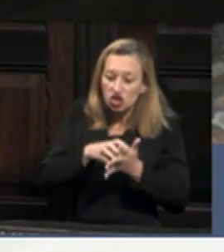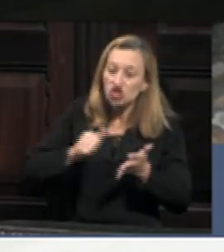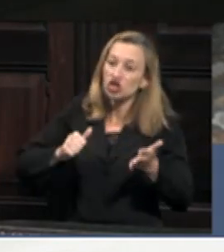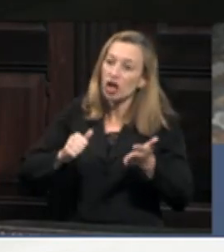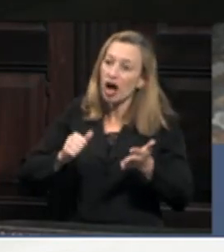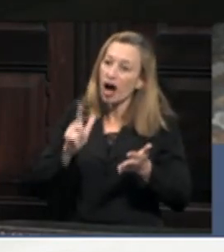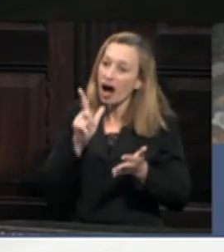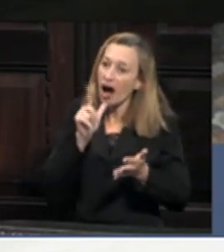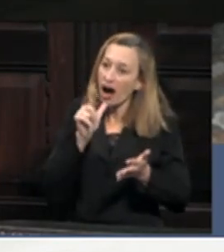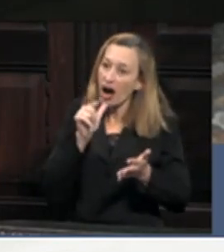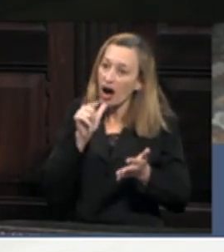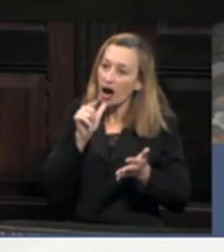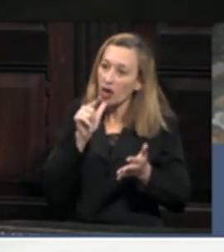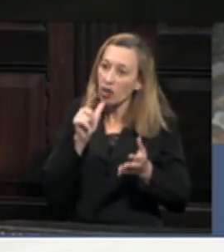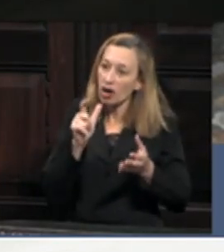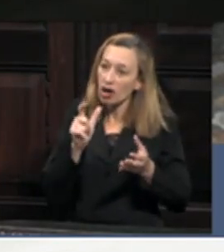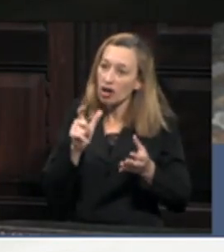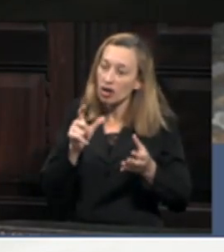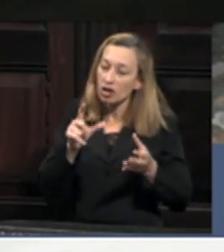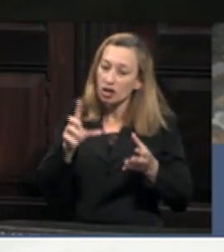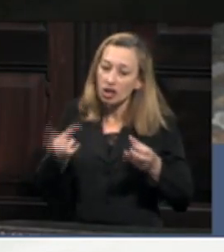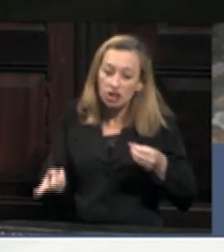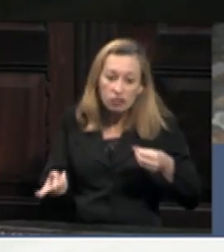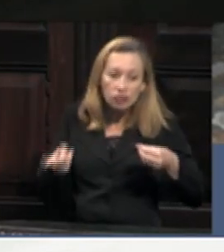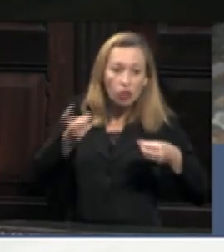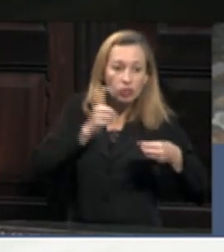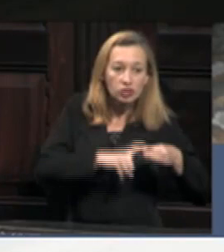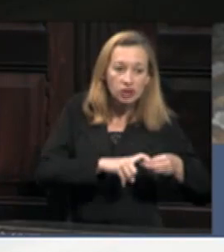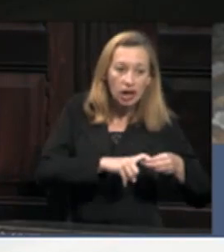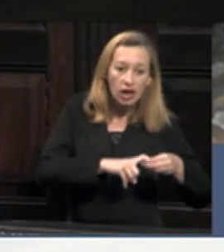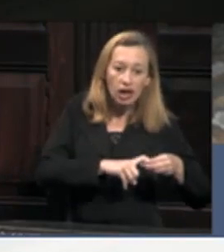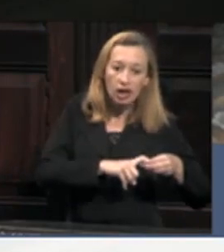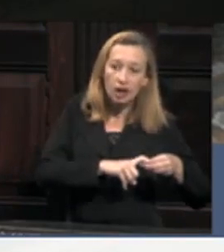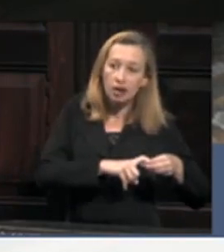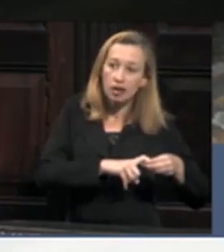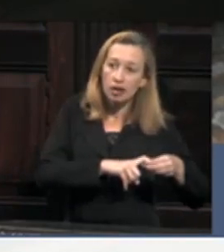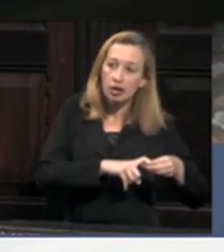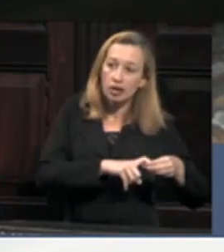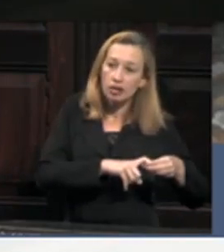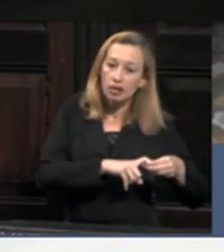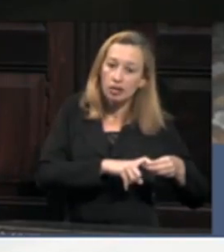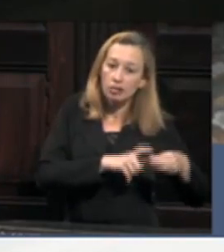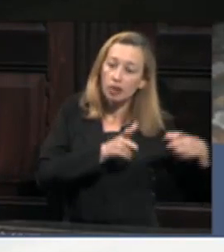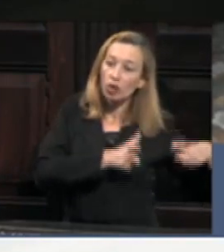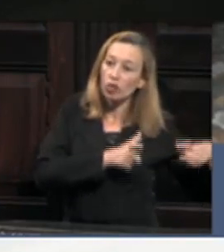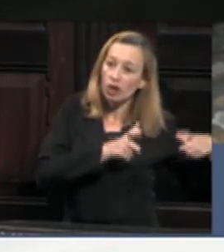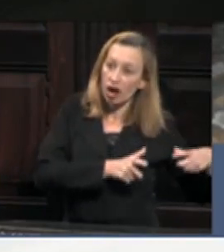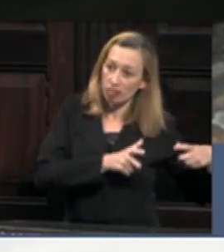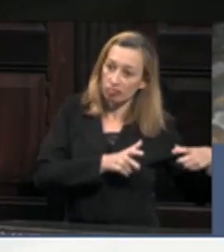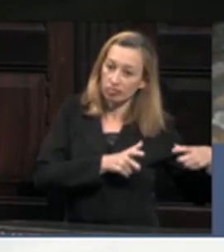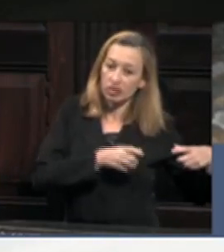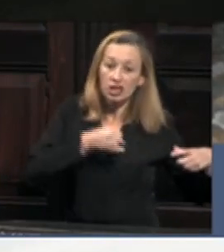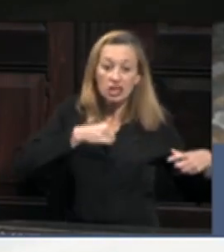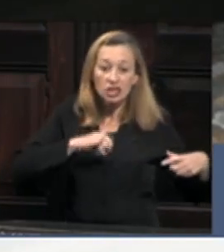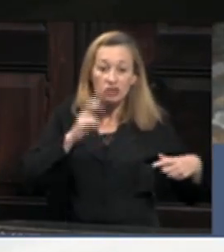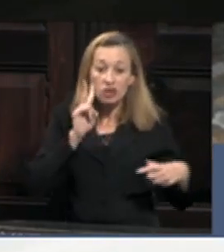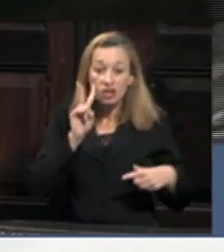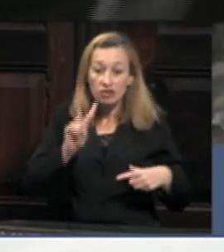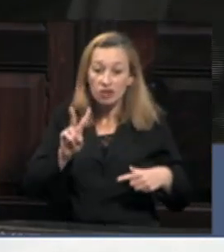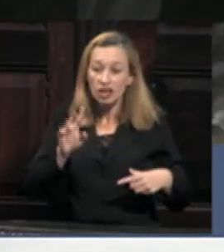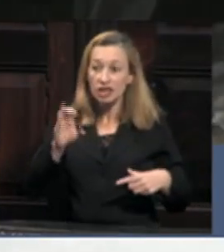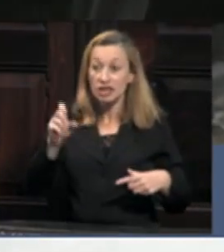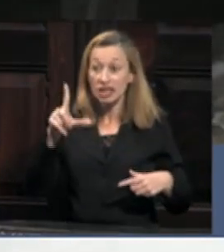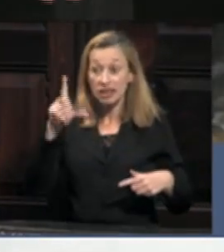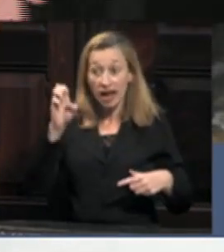e devolver ao solo? Porque se você vem ao lado da Assembleia, é tudo